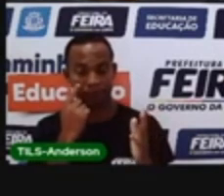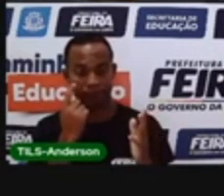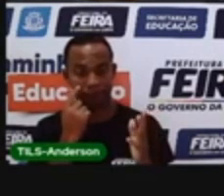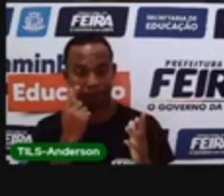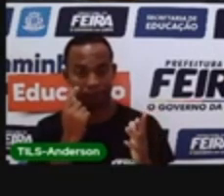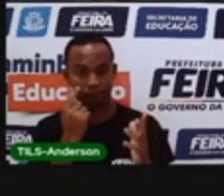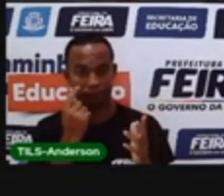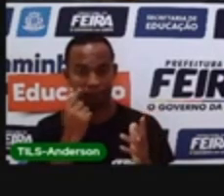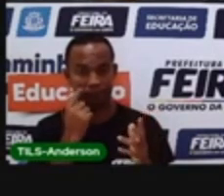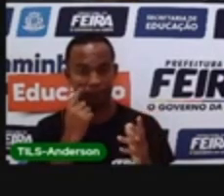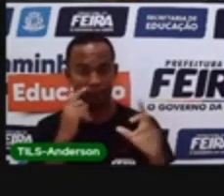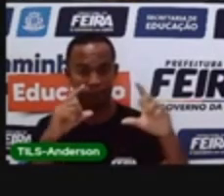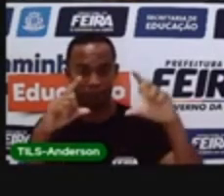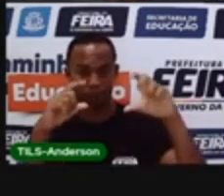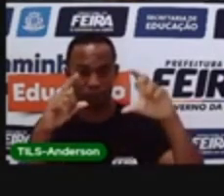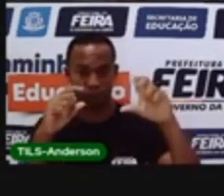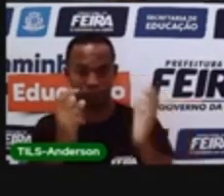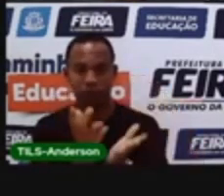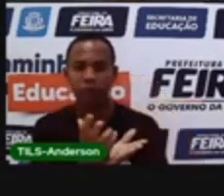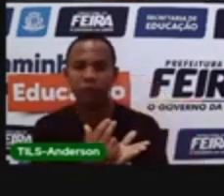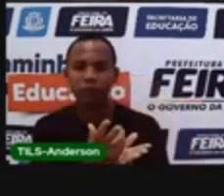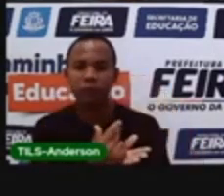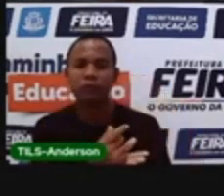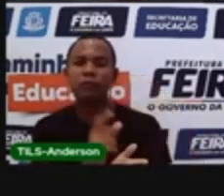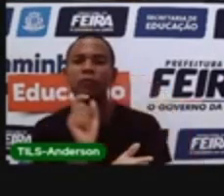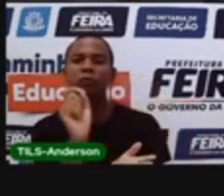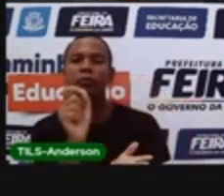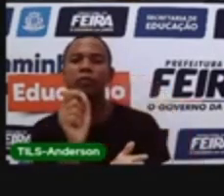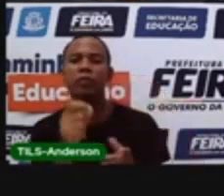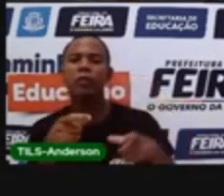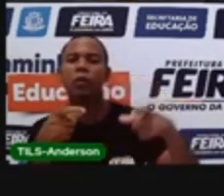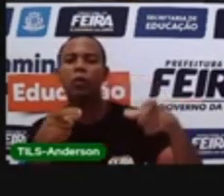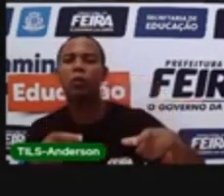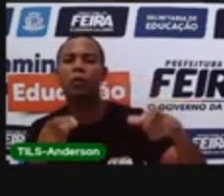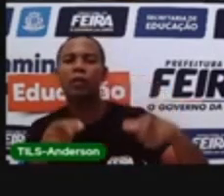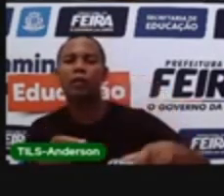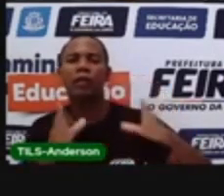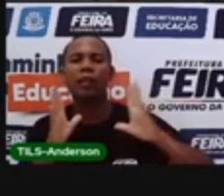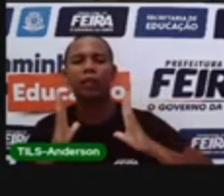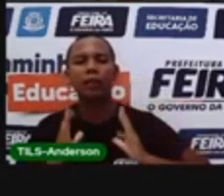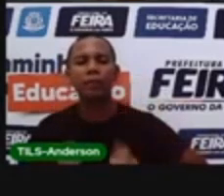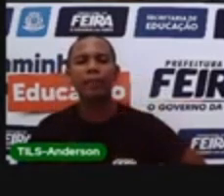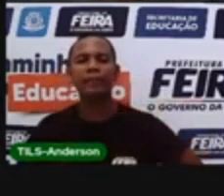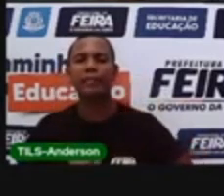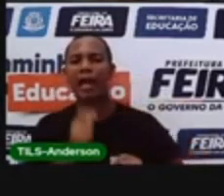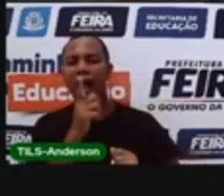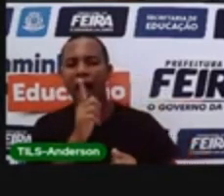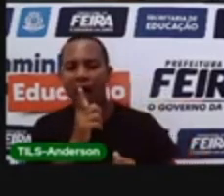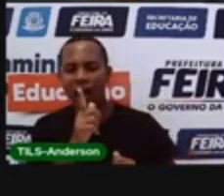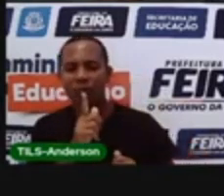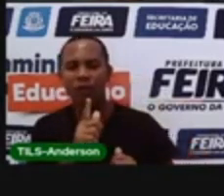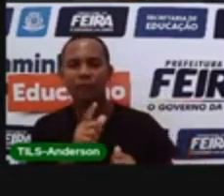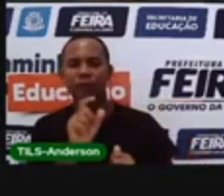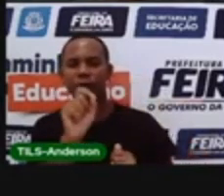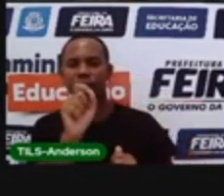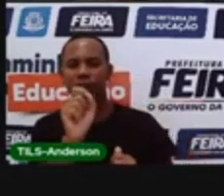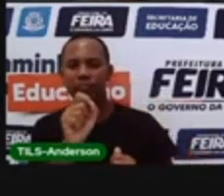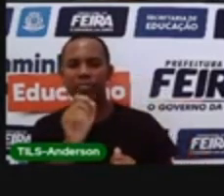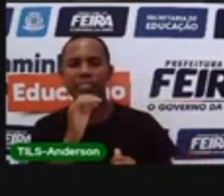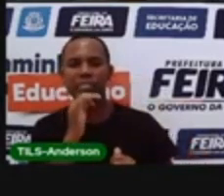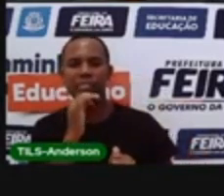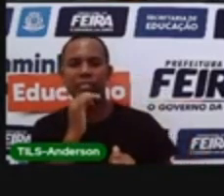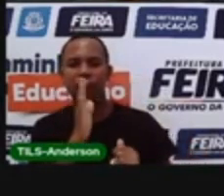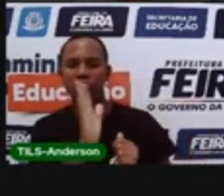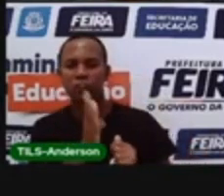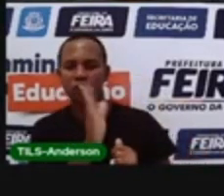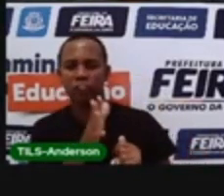trouxe para vocês, tá? É uma imagem de uma estação de tratamento de água. Percebam que aí a água, na verdade, ela está saindo